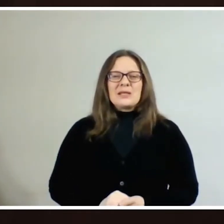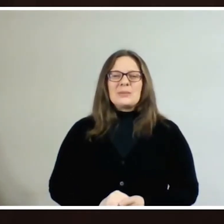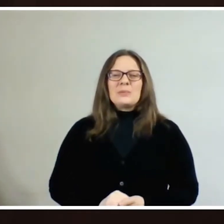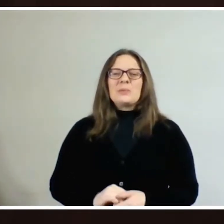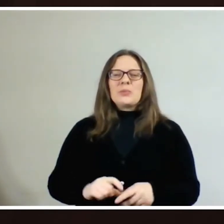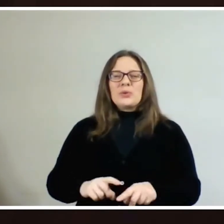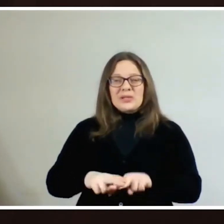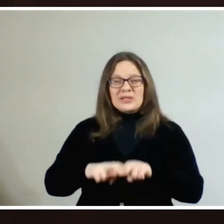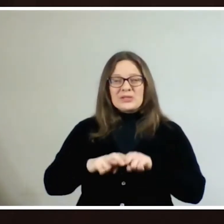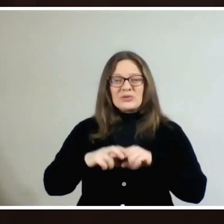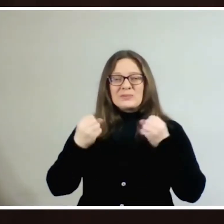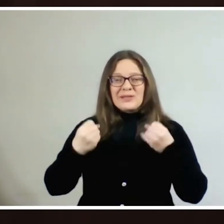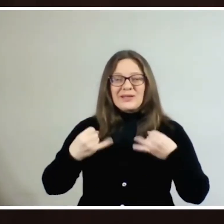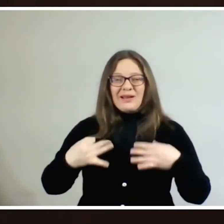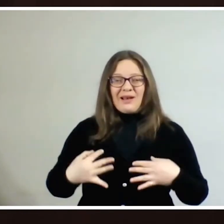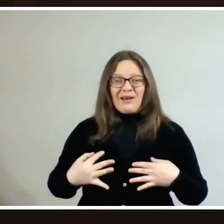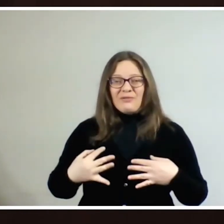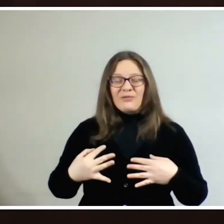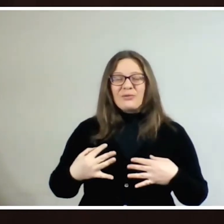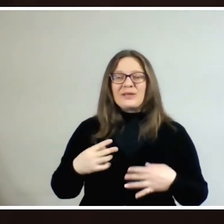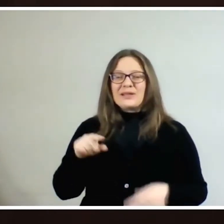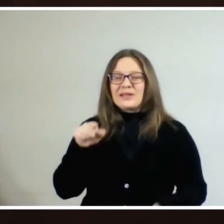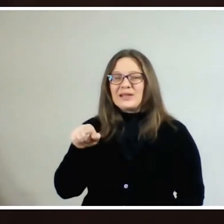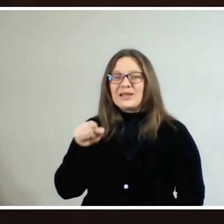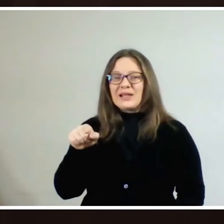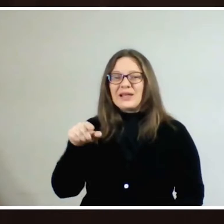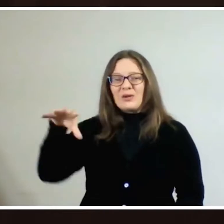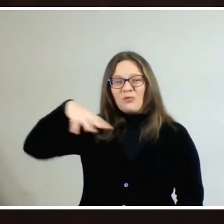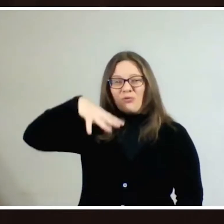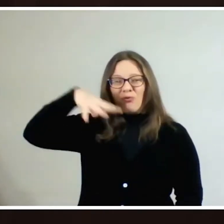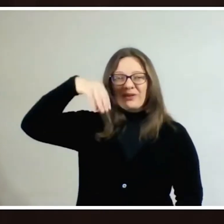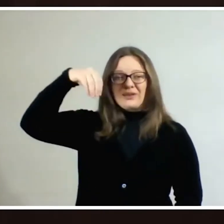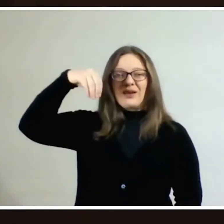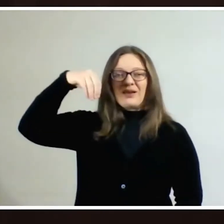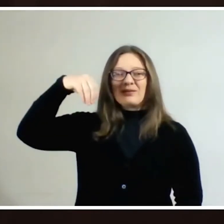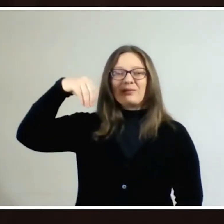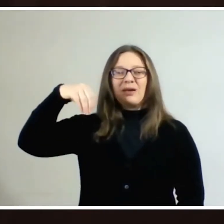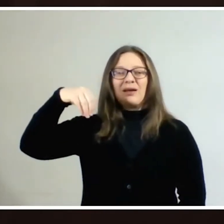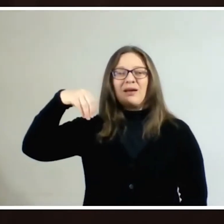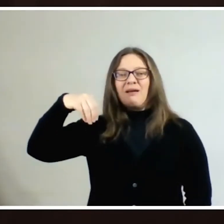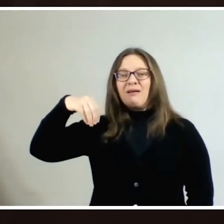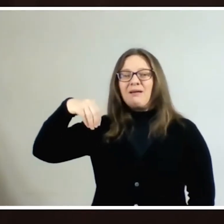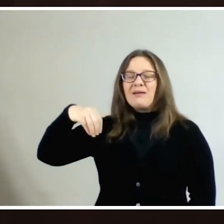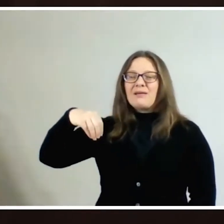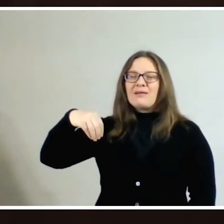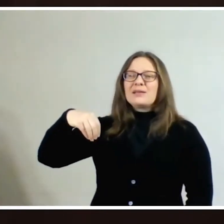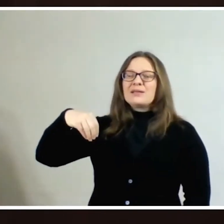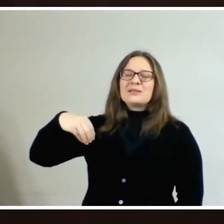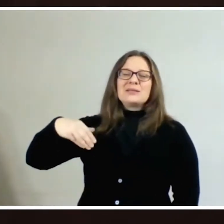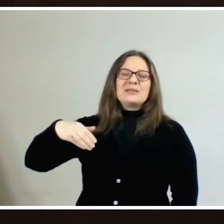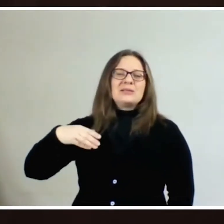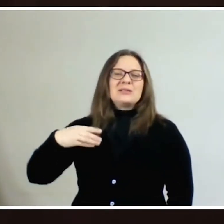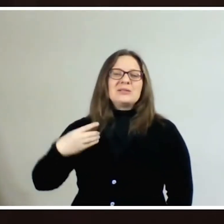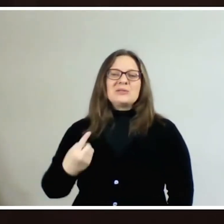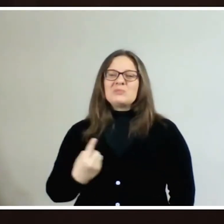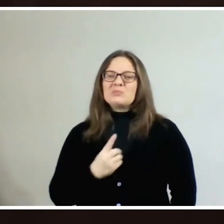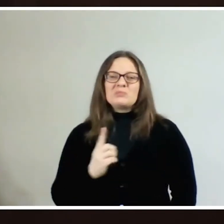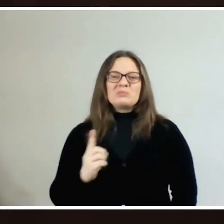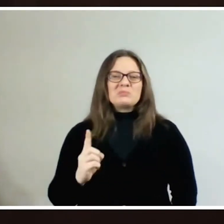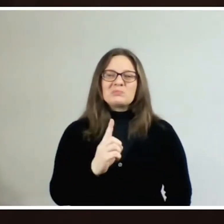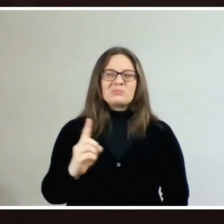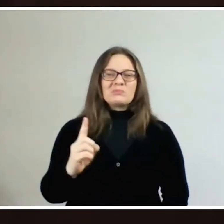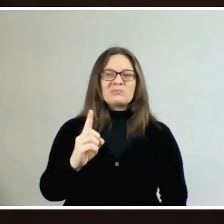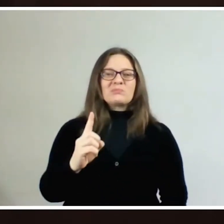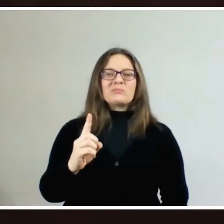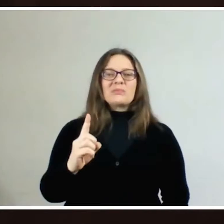ilusório, transitório, e assim ele não sofreu, e não morreu, e nem